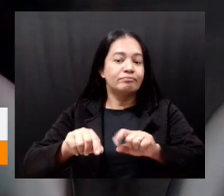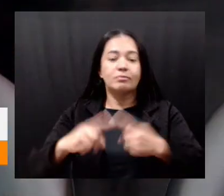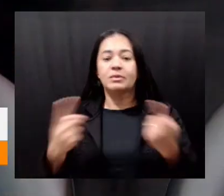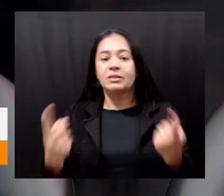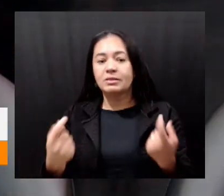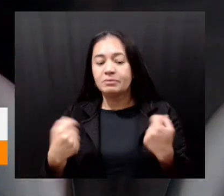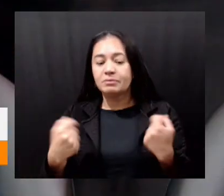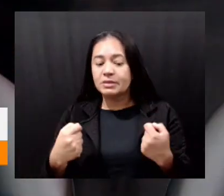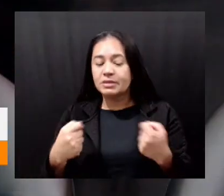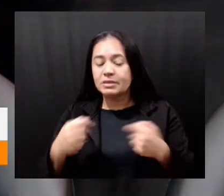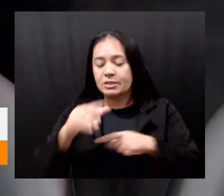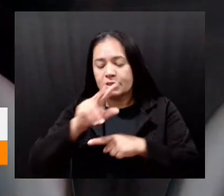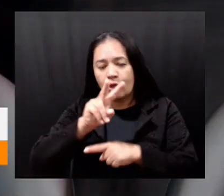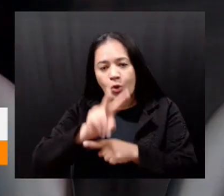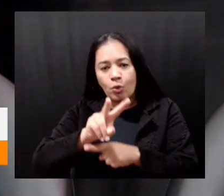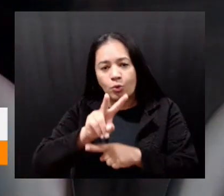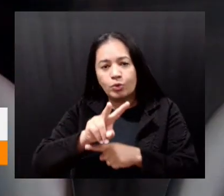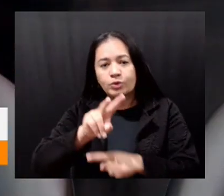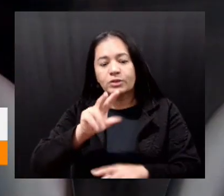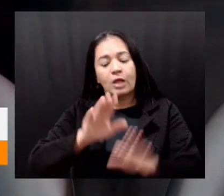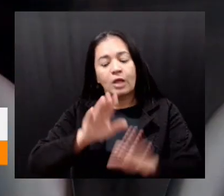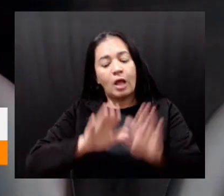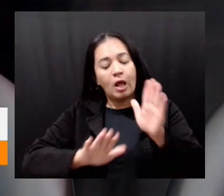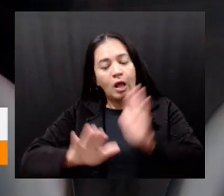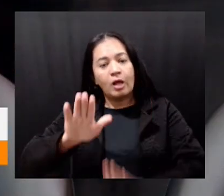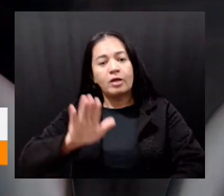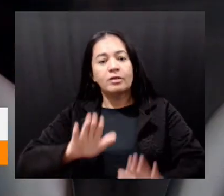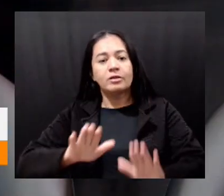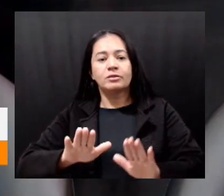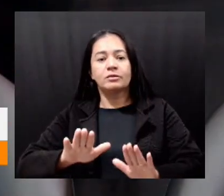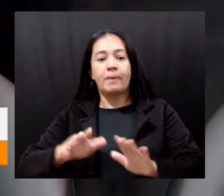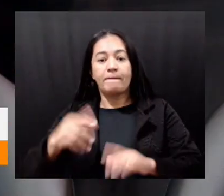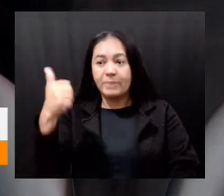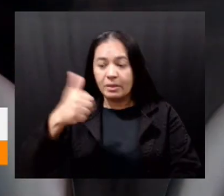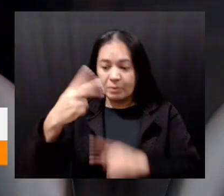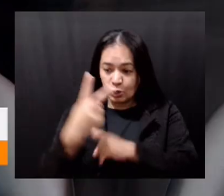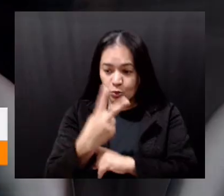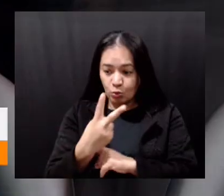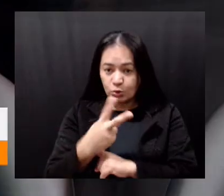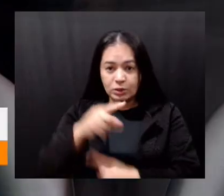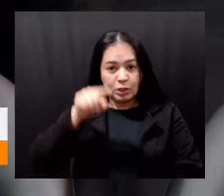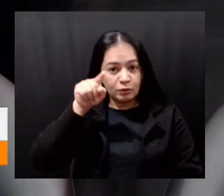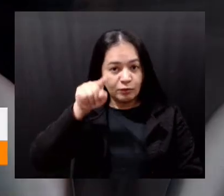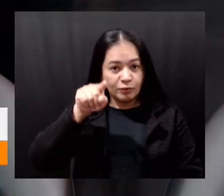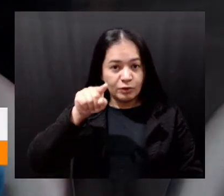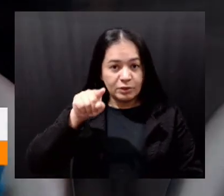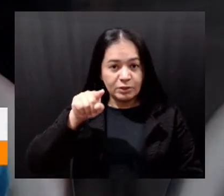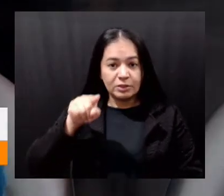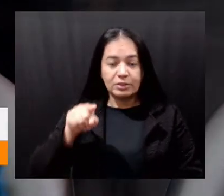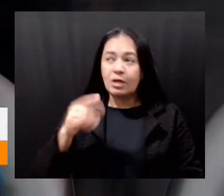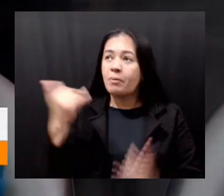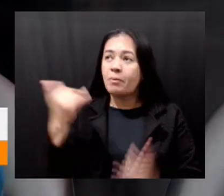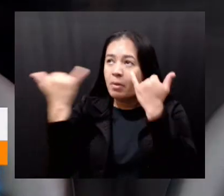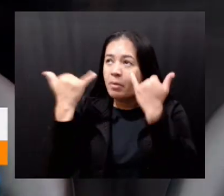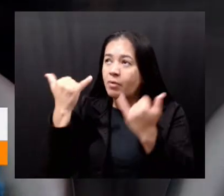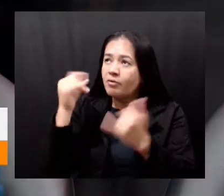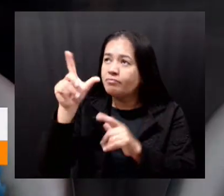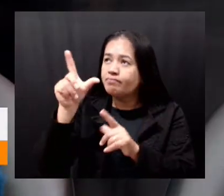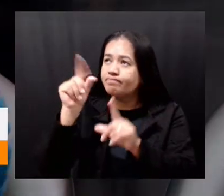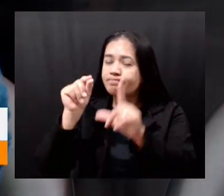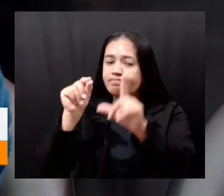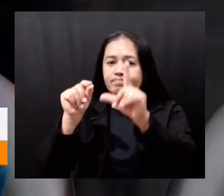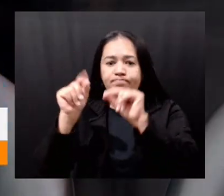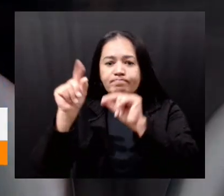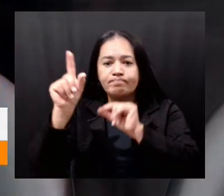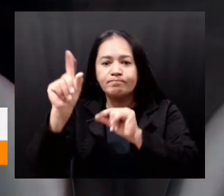você tem que ter para você. O próprio adulto tem que filtrar as informações e ele precisa saber como